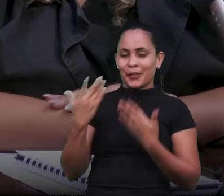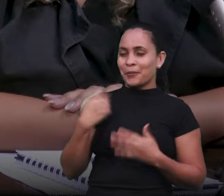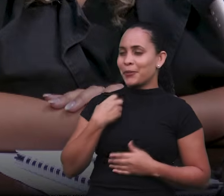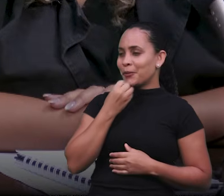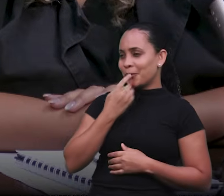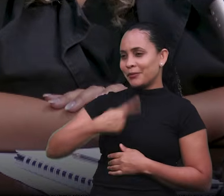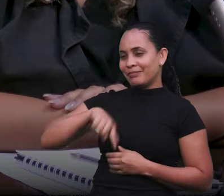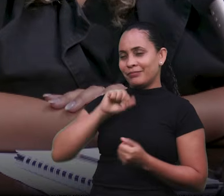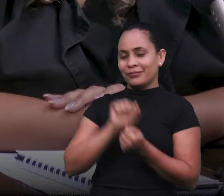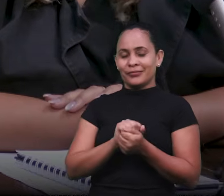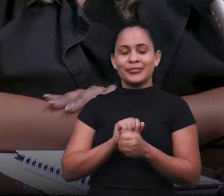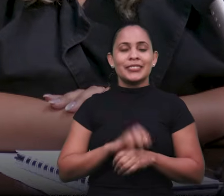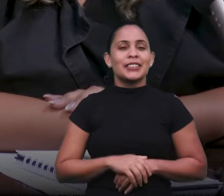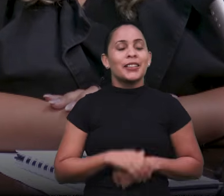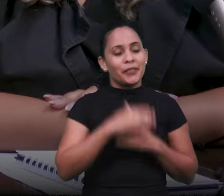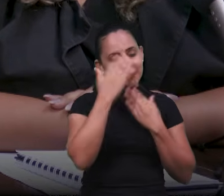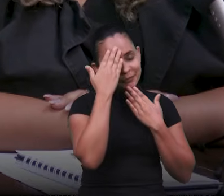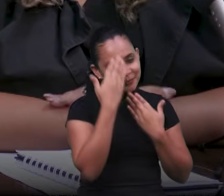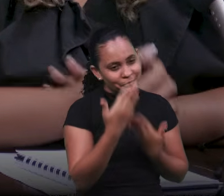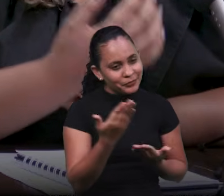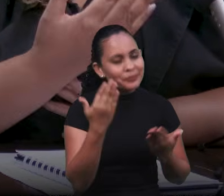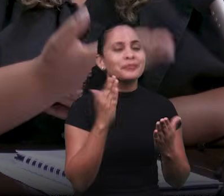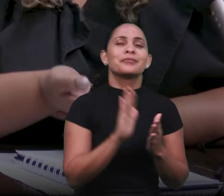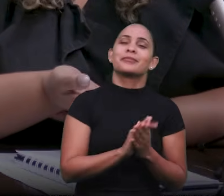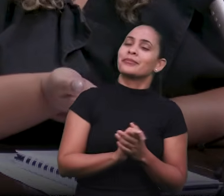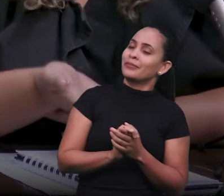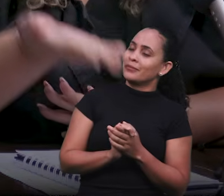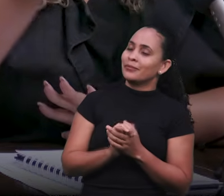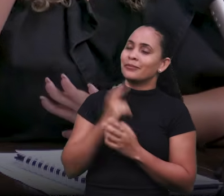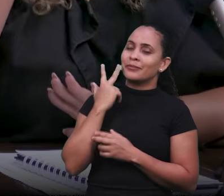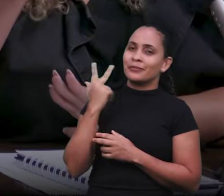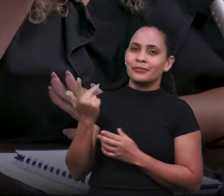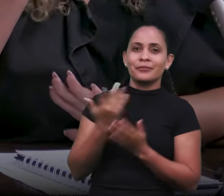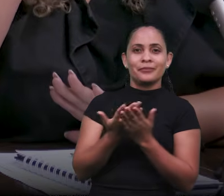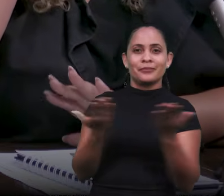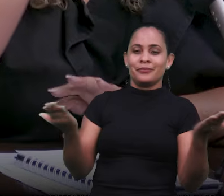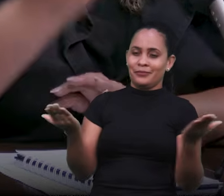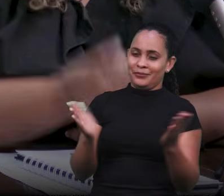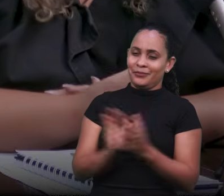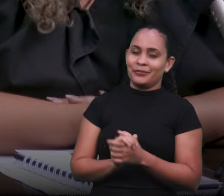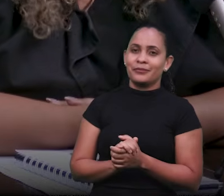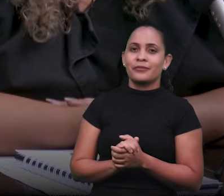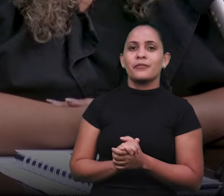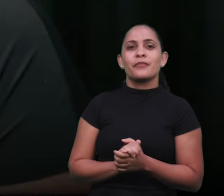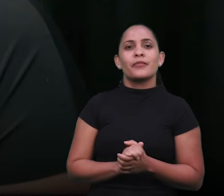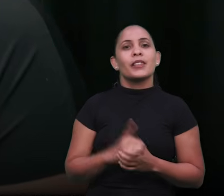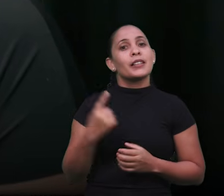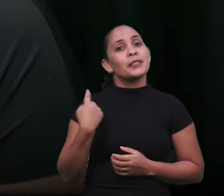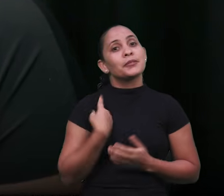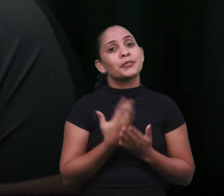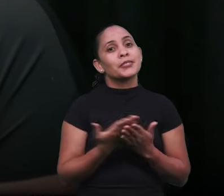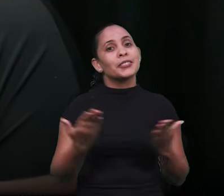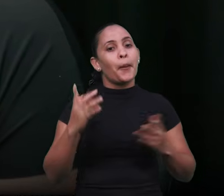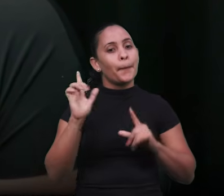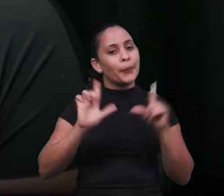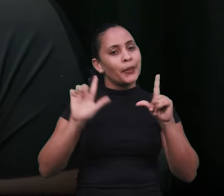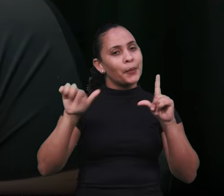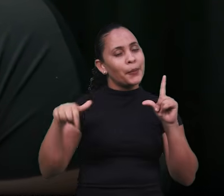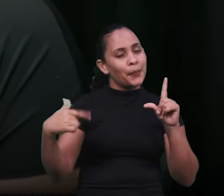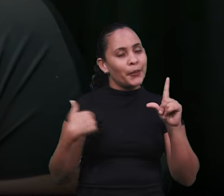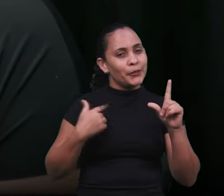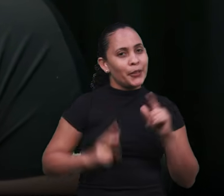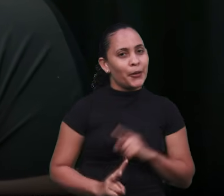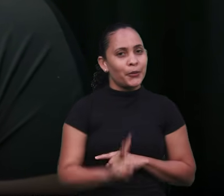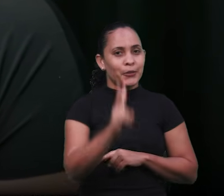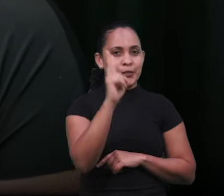muito bom estar aqui com os irmãos. Amém, Amame. Obrigada. Obrigada, Priscila, e obrigada aos irmãos. E então, espero os irmãos no próximo episódio.